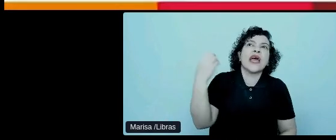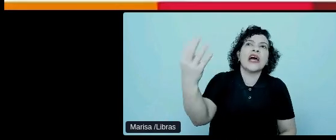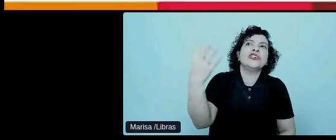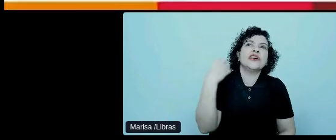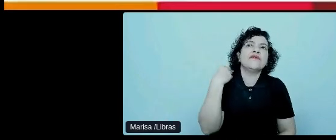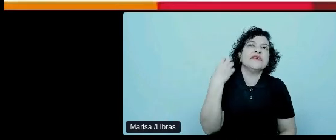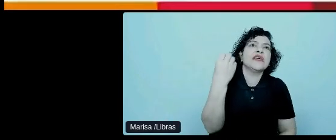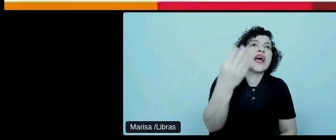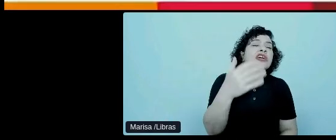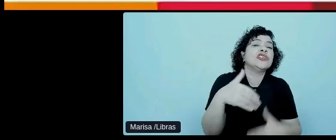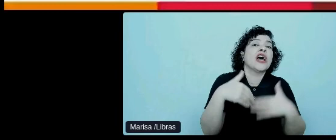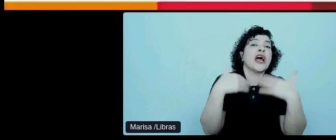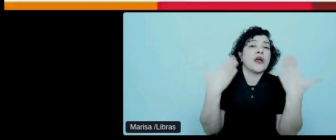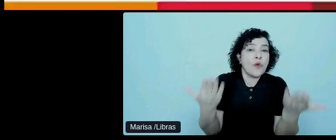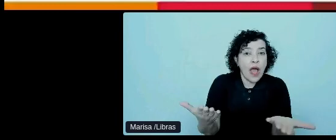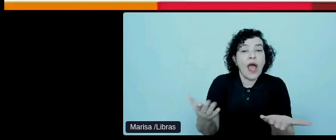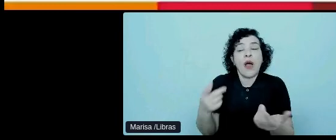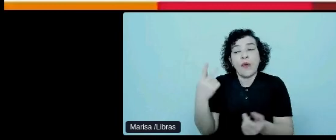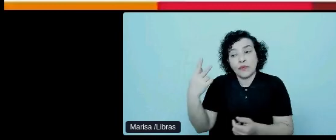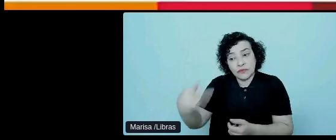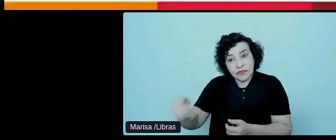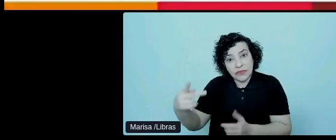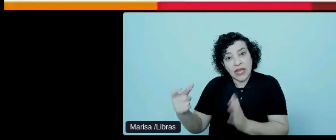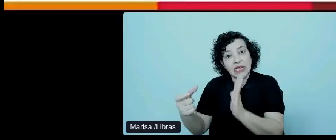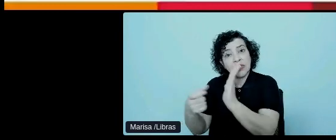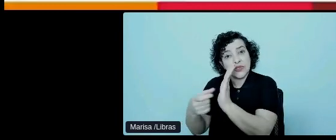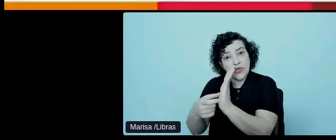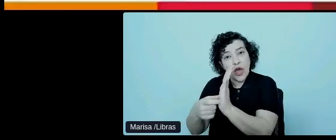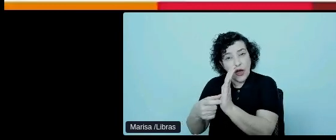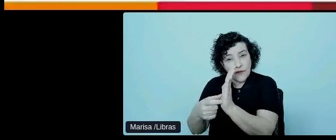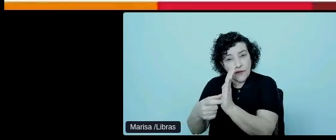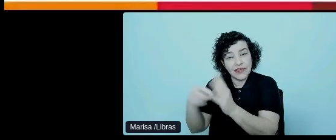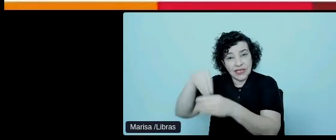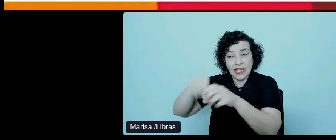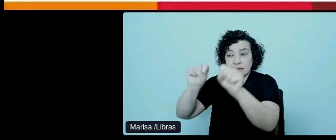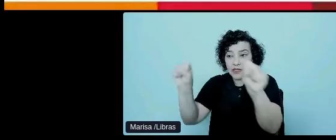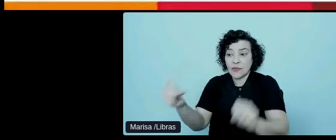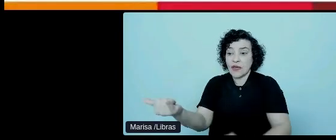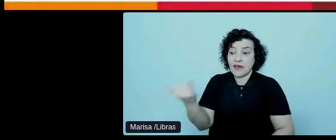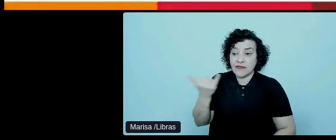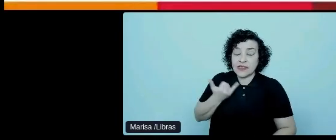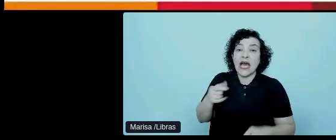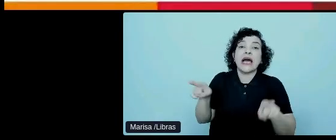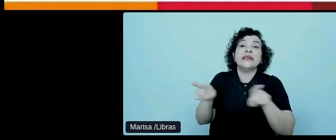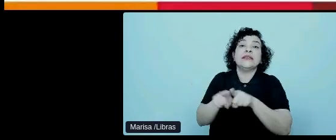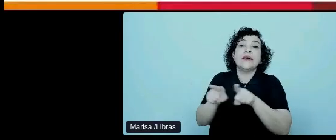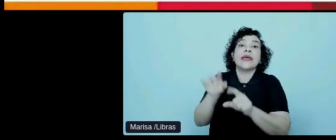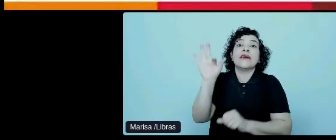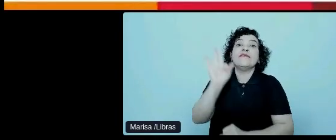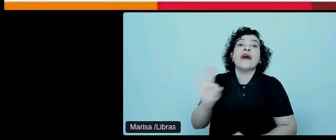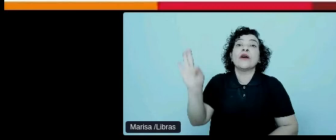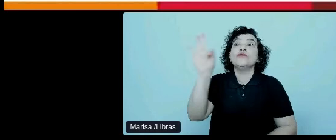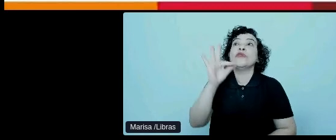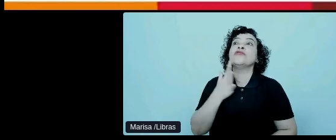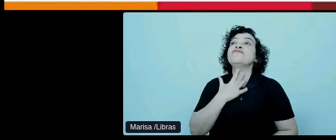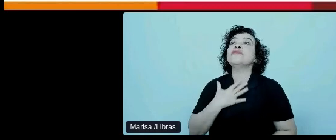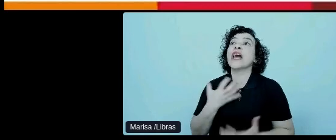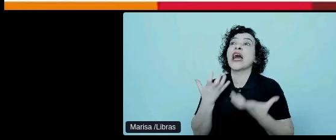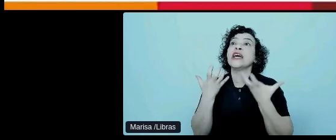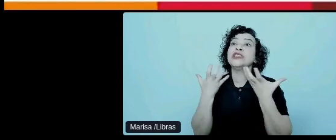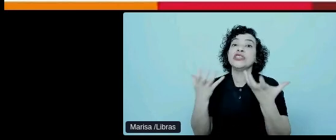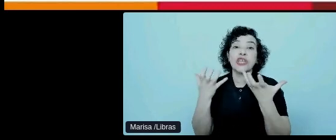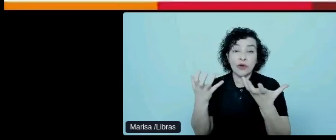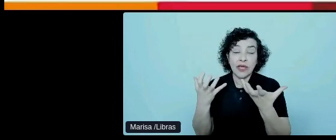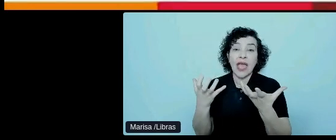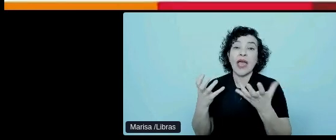de uma universidade, por exemplo, ela vai dizer aonde existe campus daquela universidade, por exemplo, ao redor do mundo. Então é a mesma